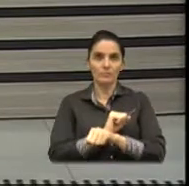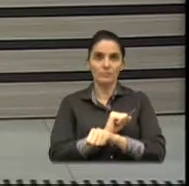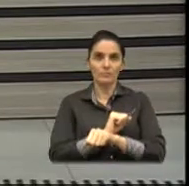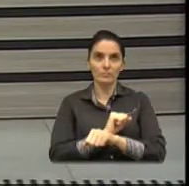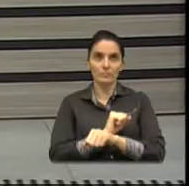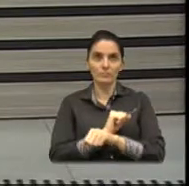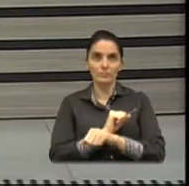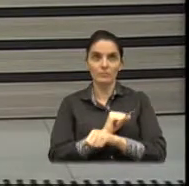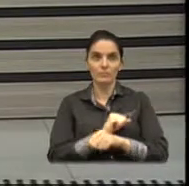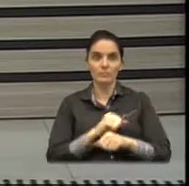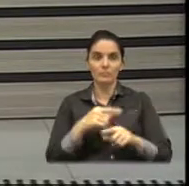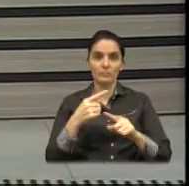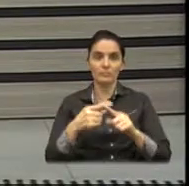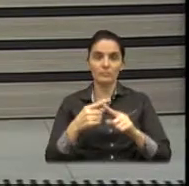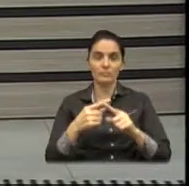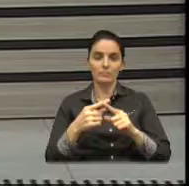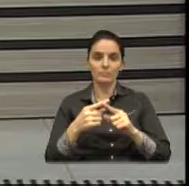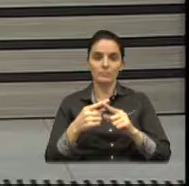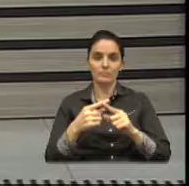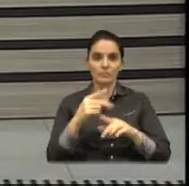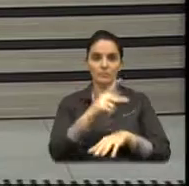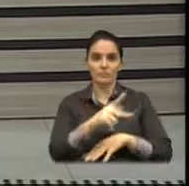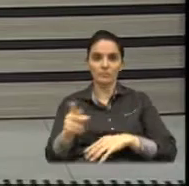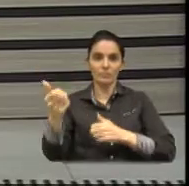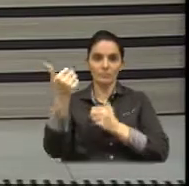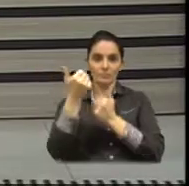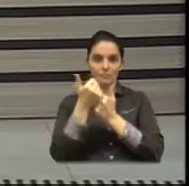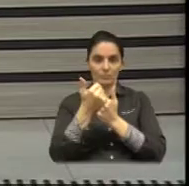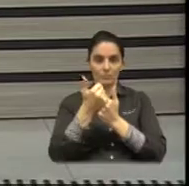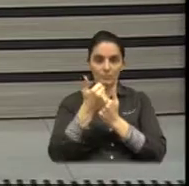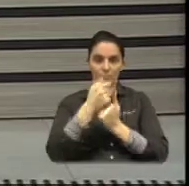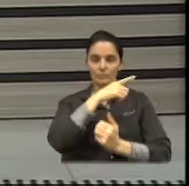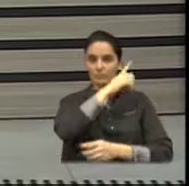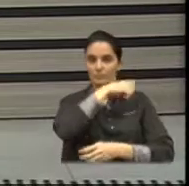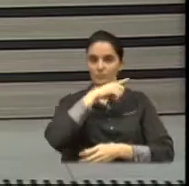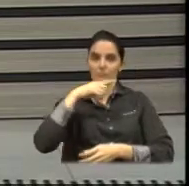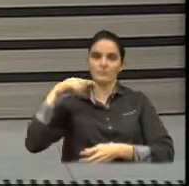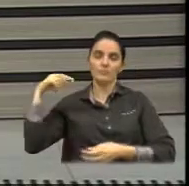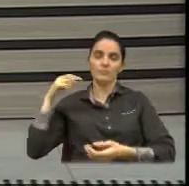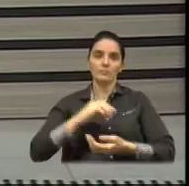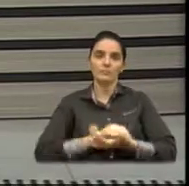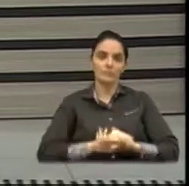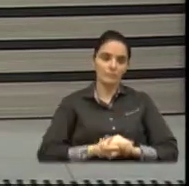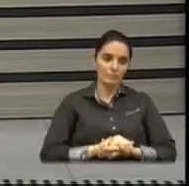presidência à vice-presidente Mayra Costa.